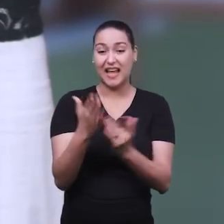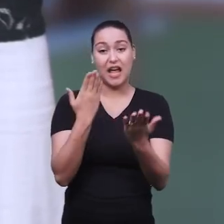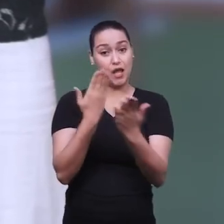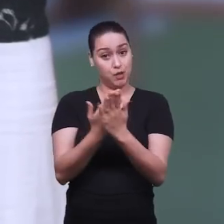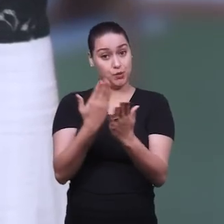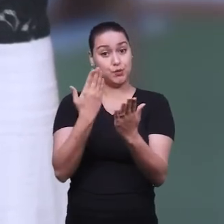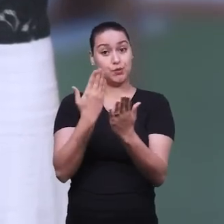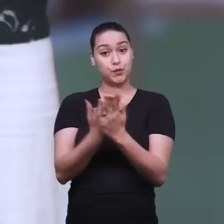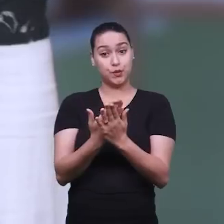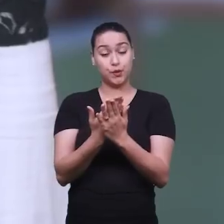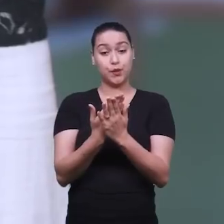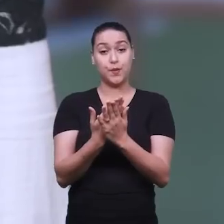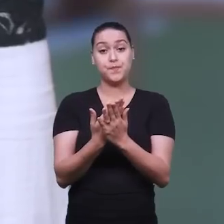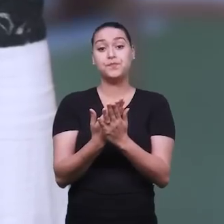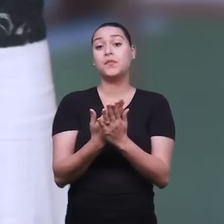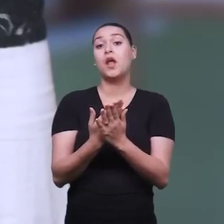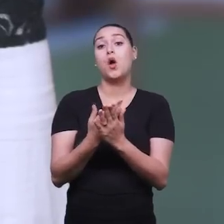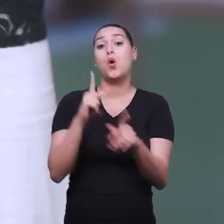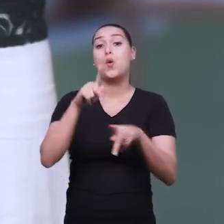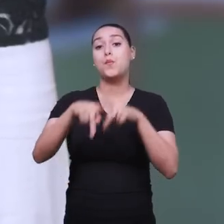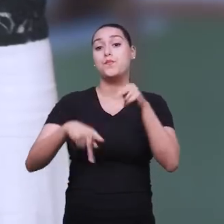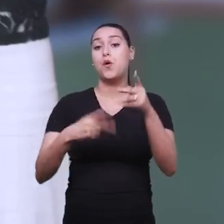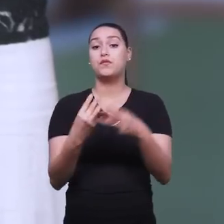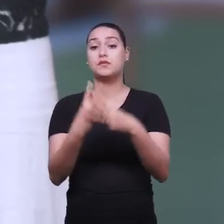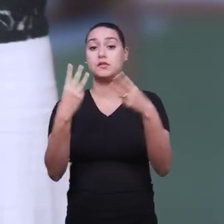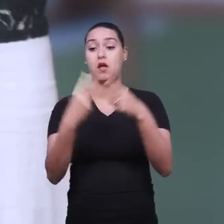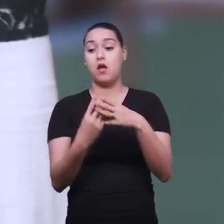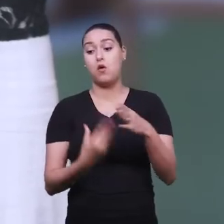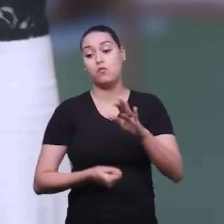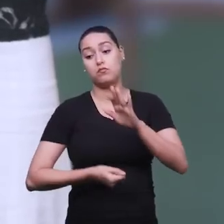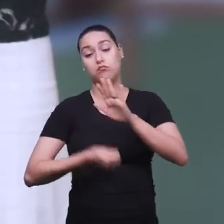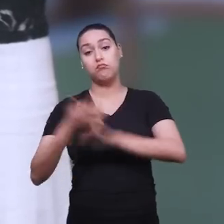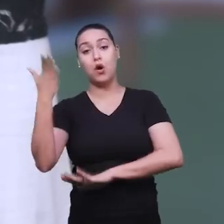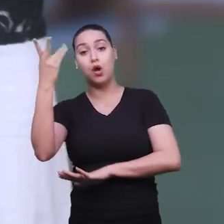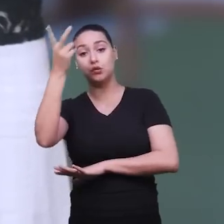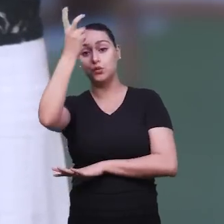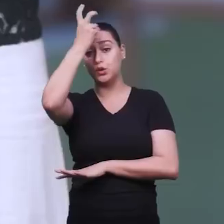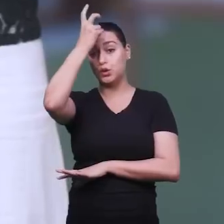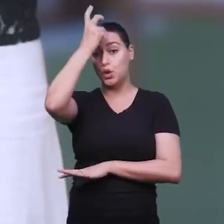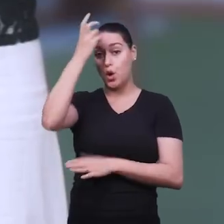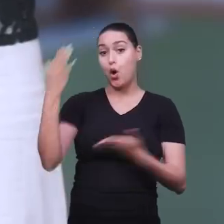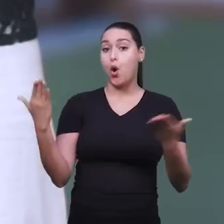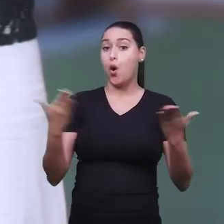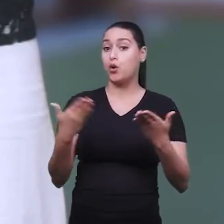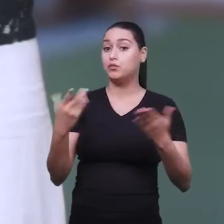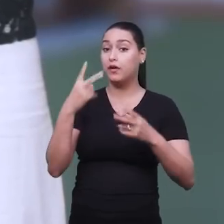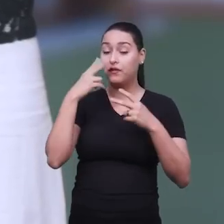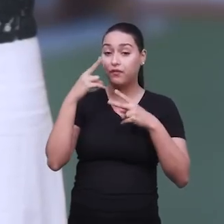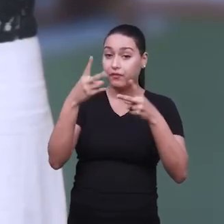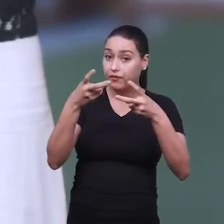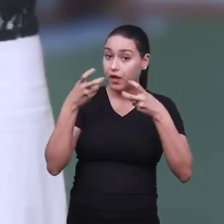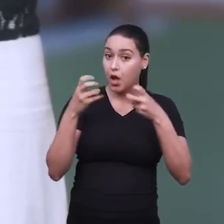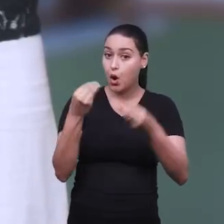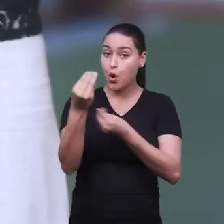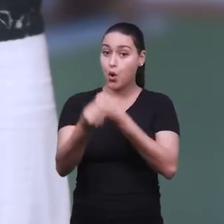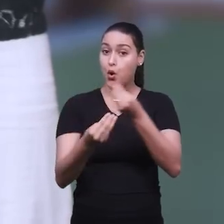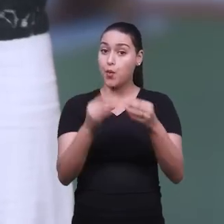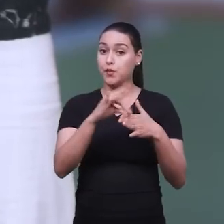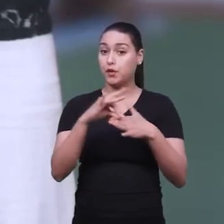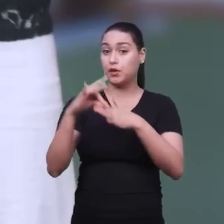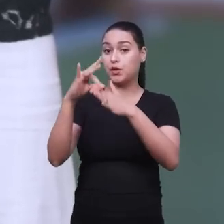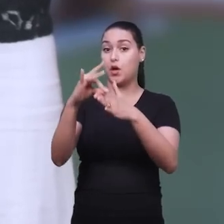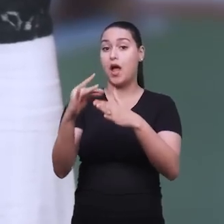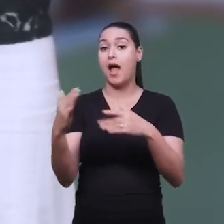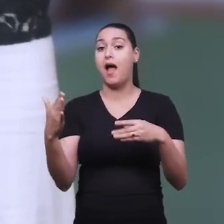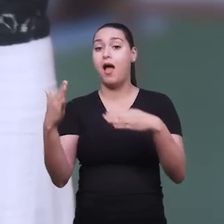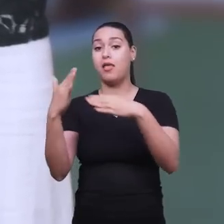Estamos estudando sobre a saída do povo de Israel do Egito e hoje vamos ver como Deus guiou o seu povo na caminhada